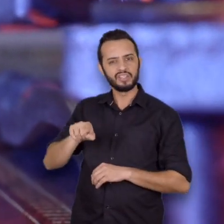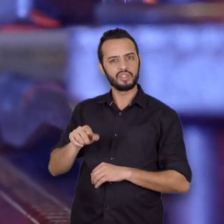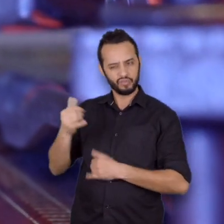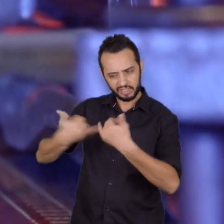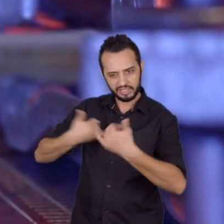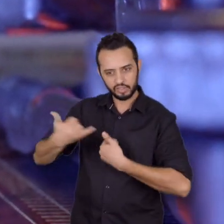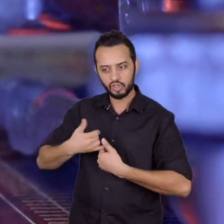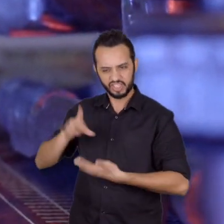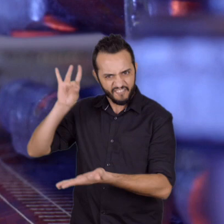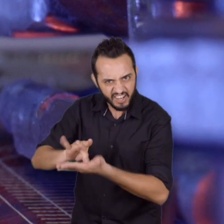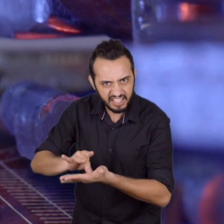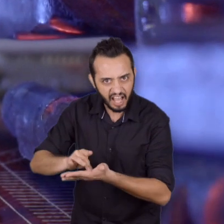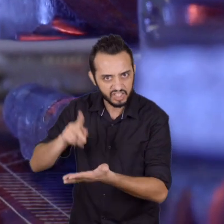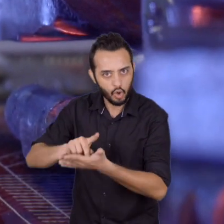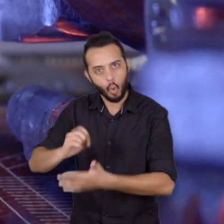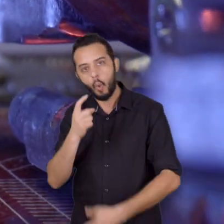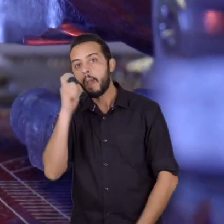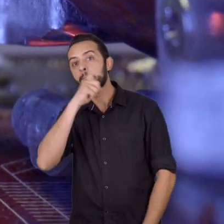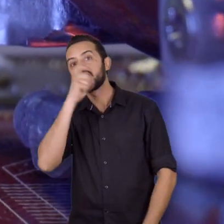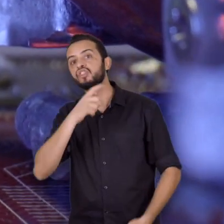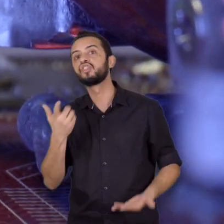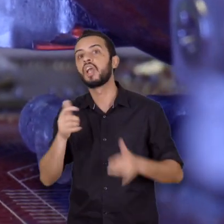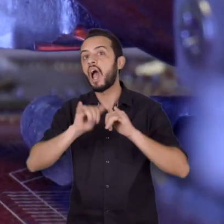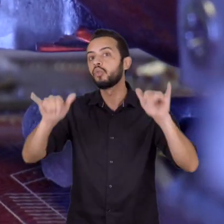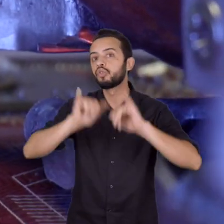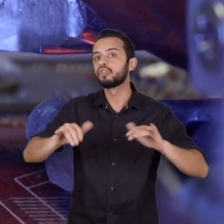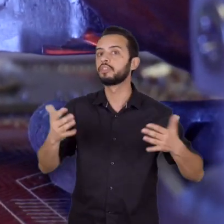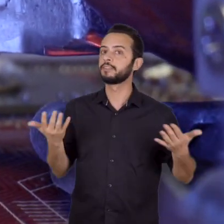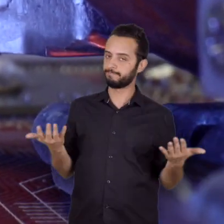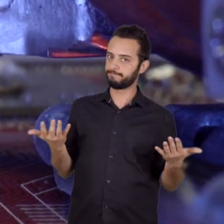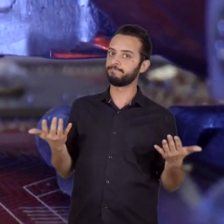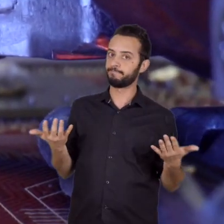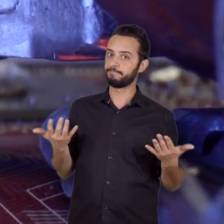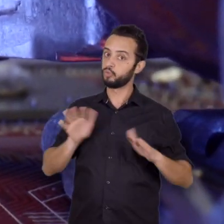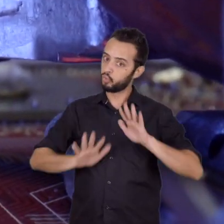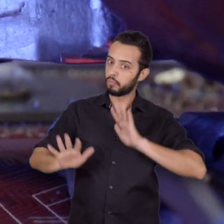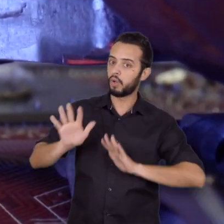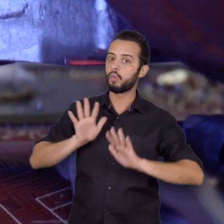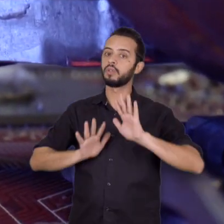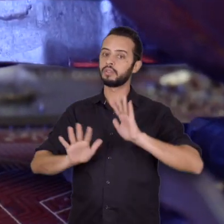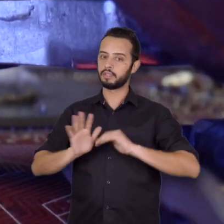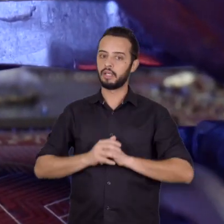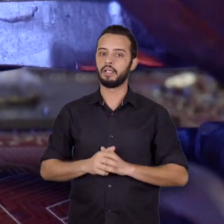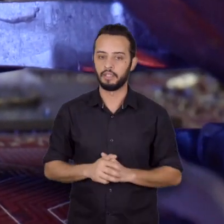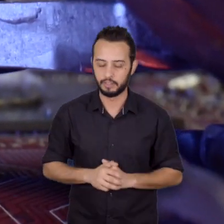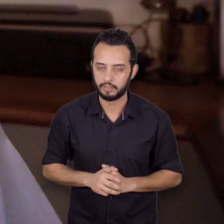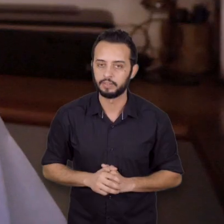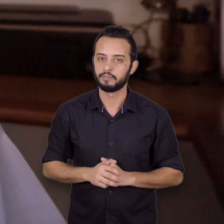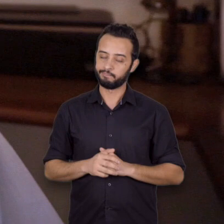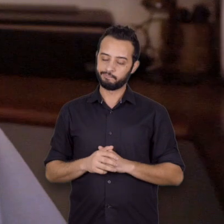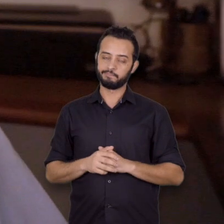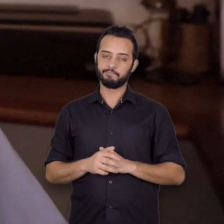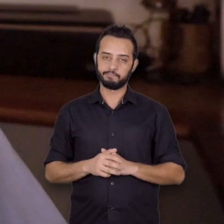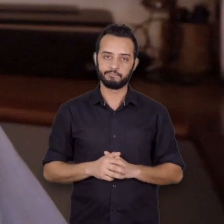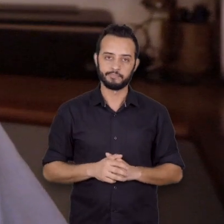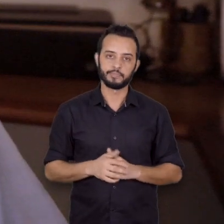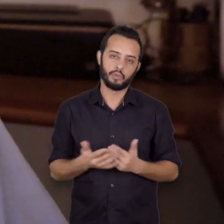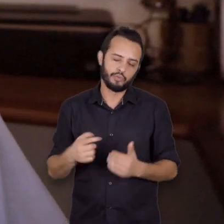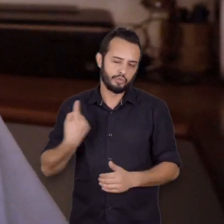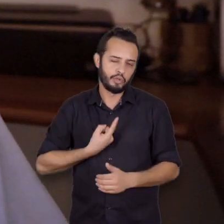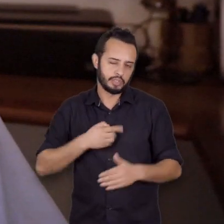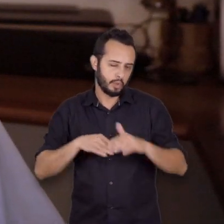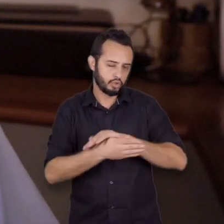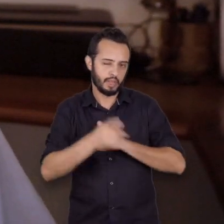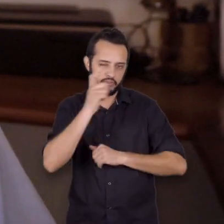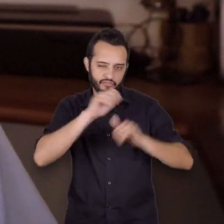você acessou é factível ou é realmente ele pode ser acreditável, dizer, não é fake news, né?